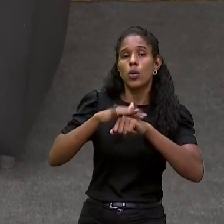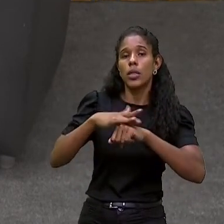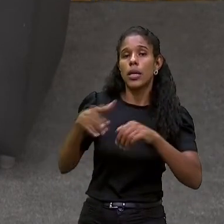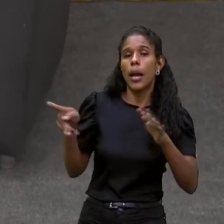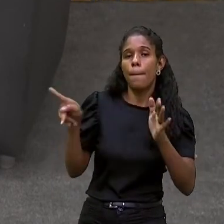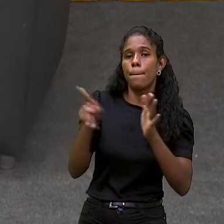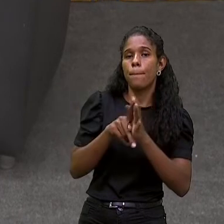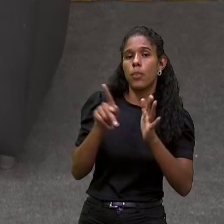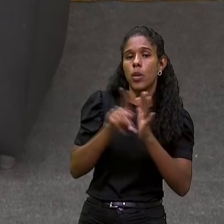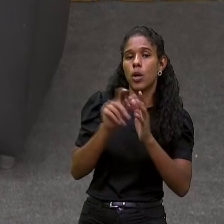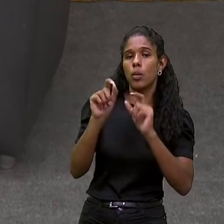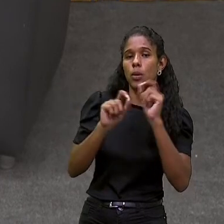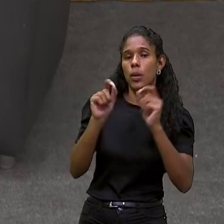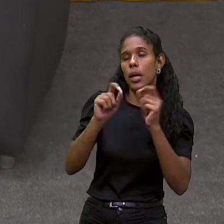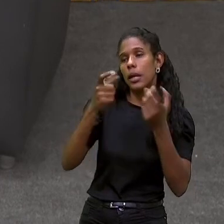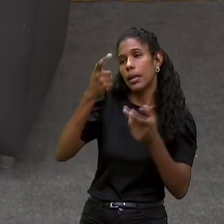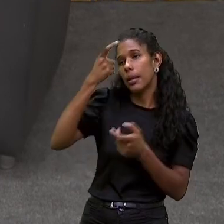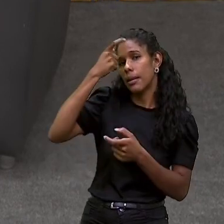a velhice,